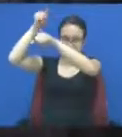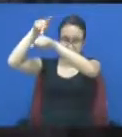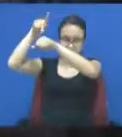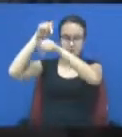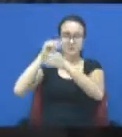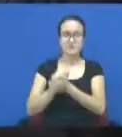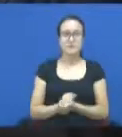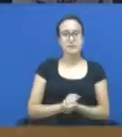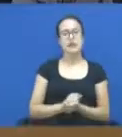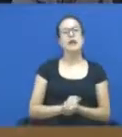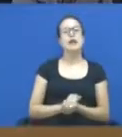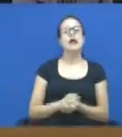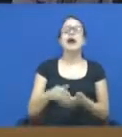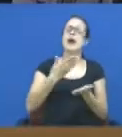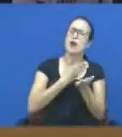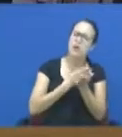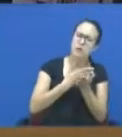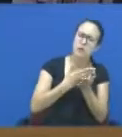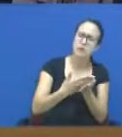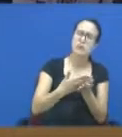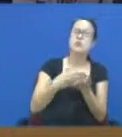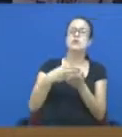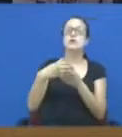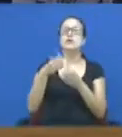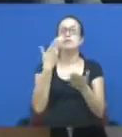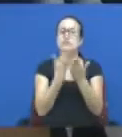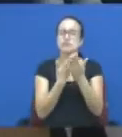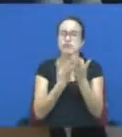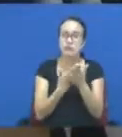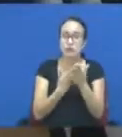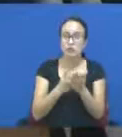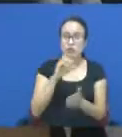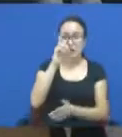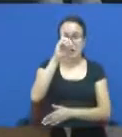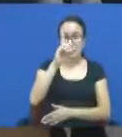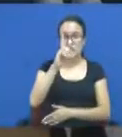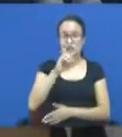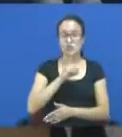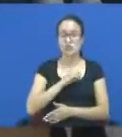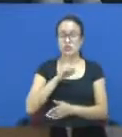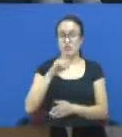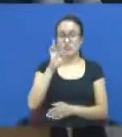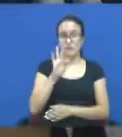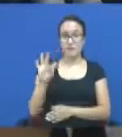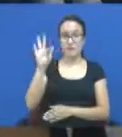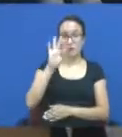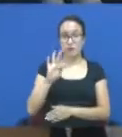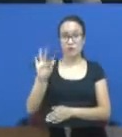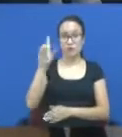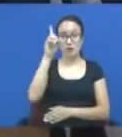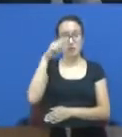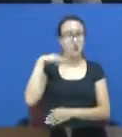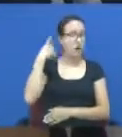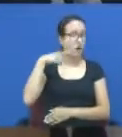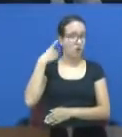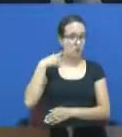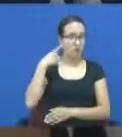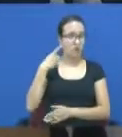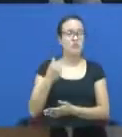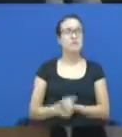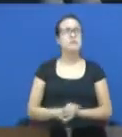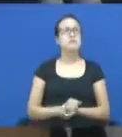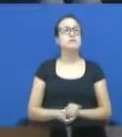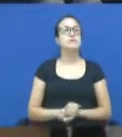direito. Pouco tempo após iniciar seus estudos de direito, Lutero resolveu tornar-se monge